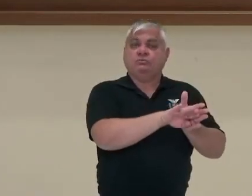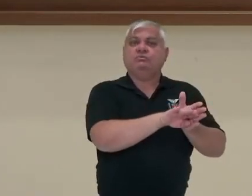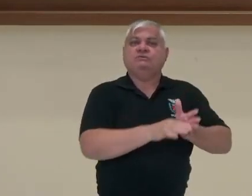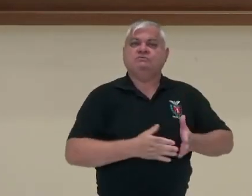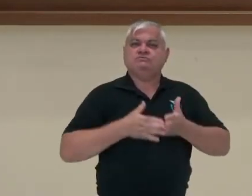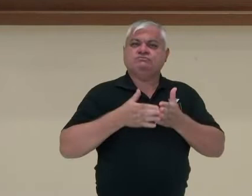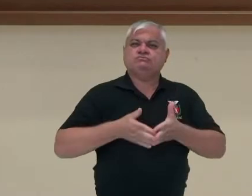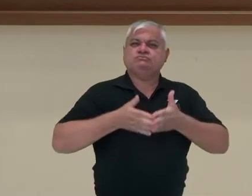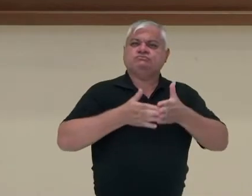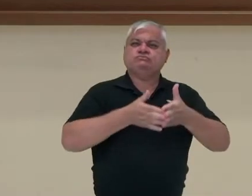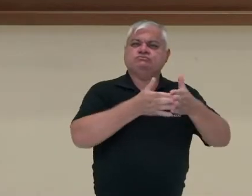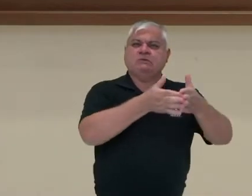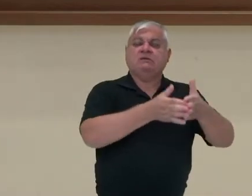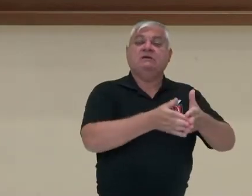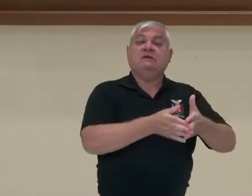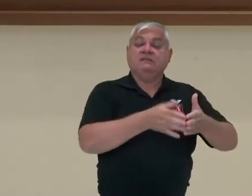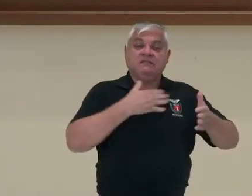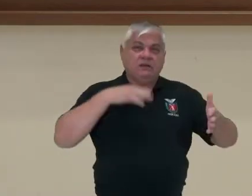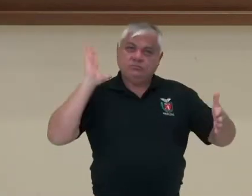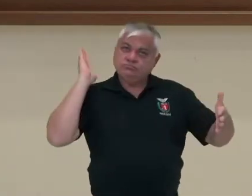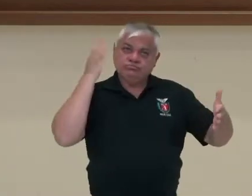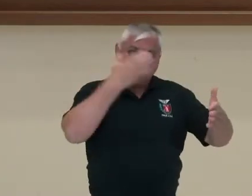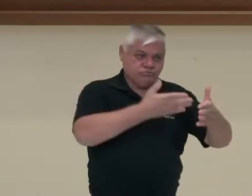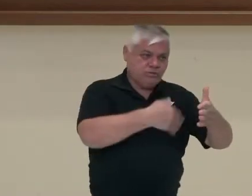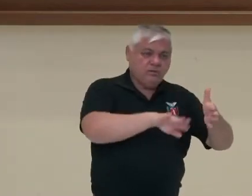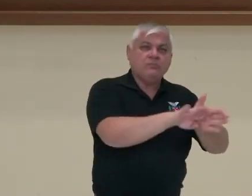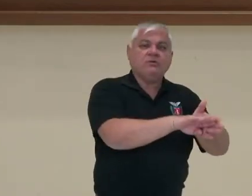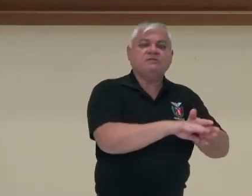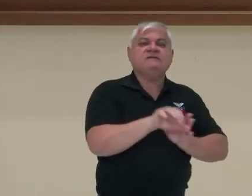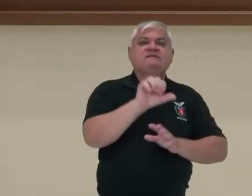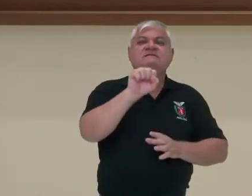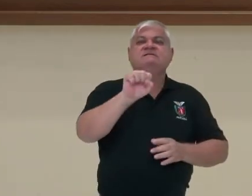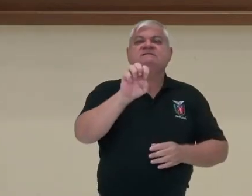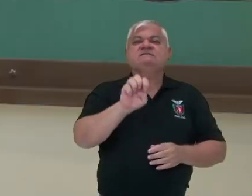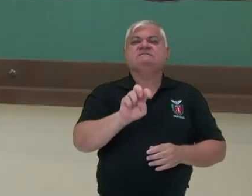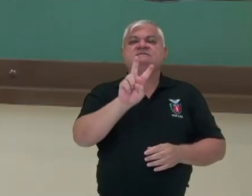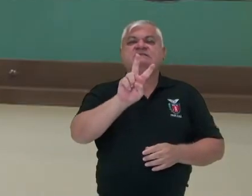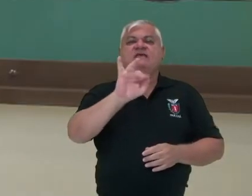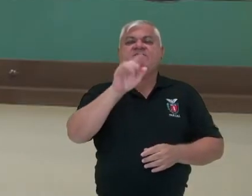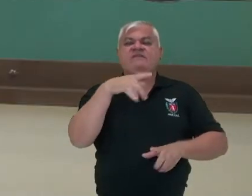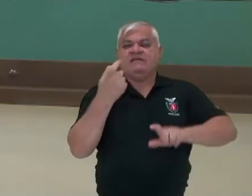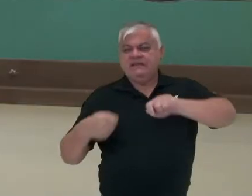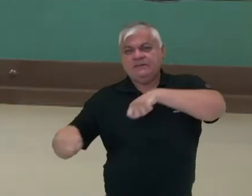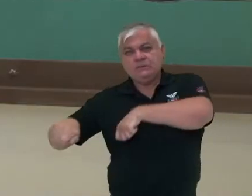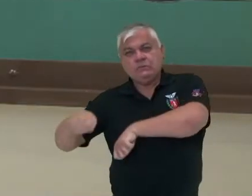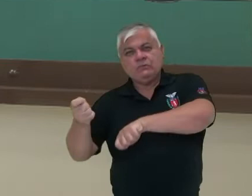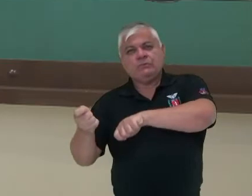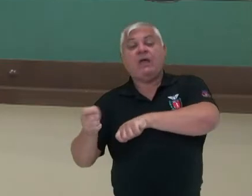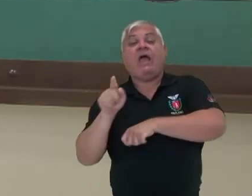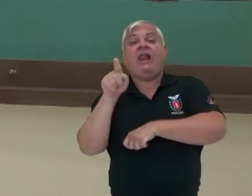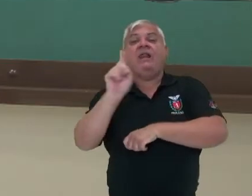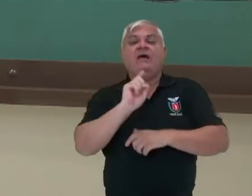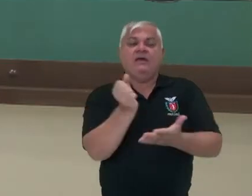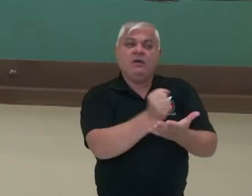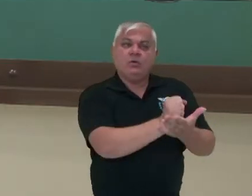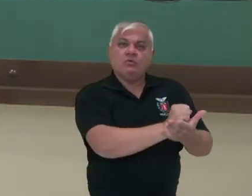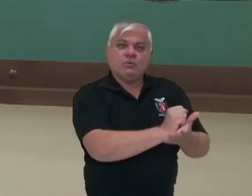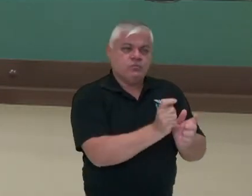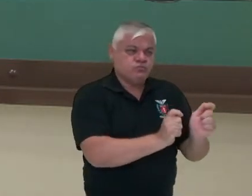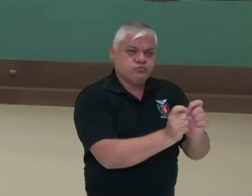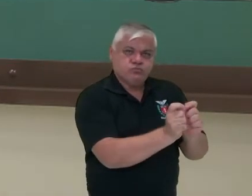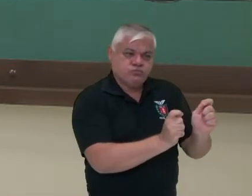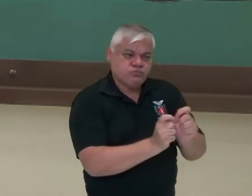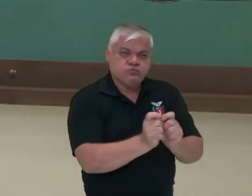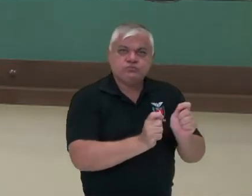né? Então só podia ir parar no porto de Sevilha e a casa de contratação controlava esse comércio e